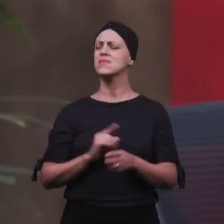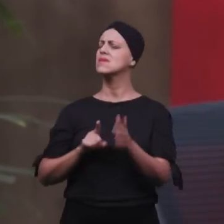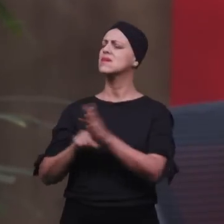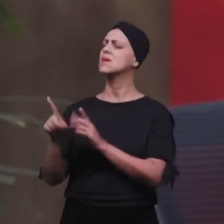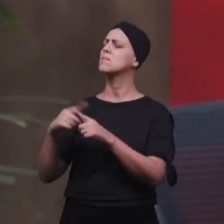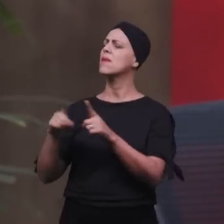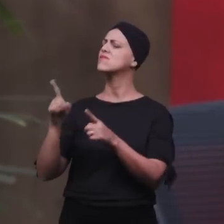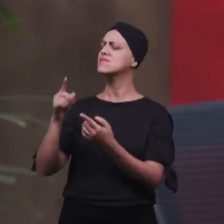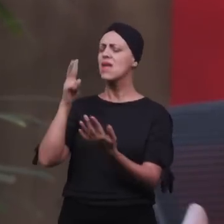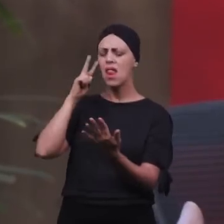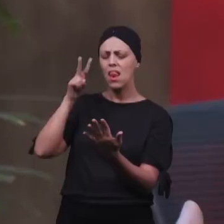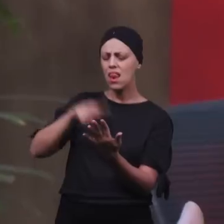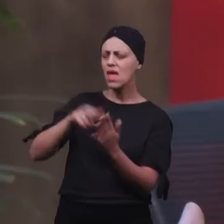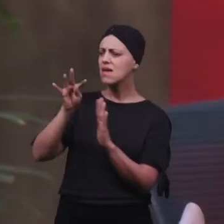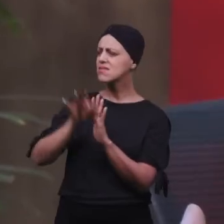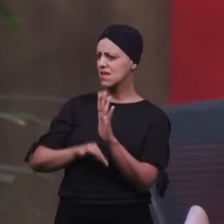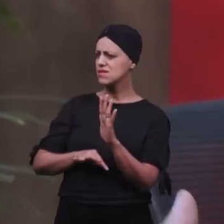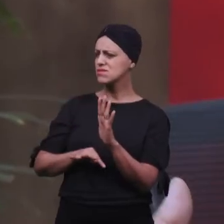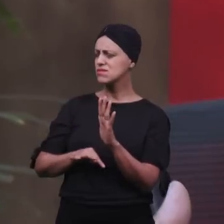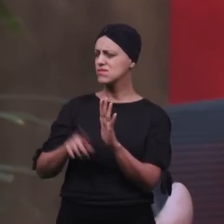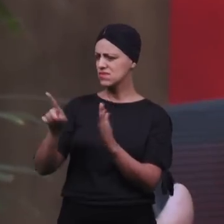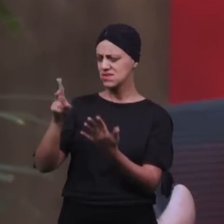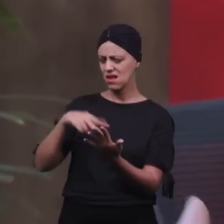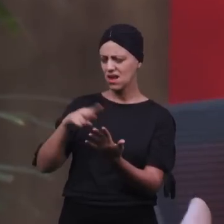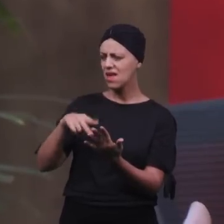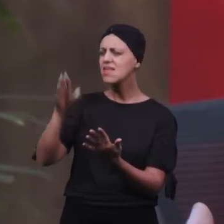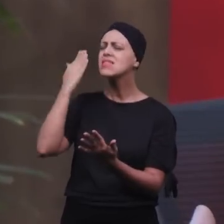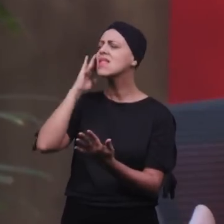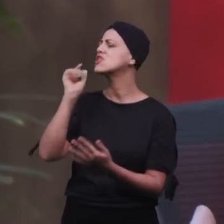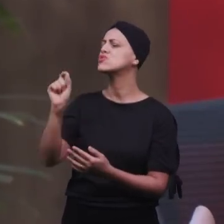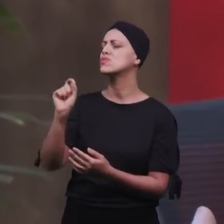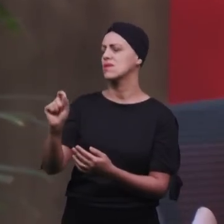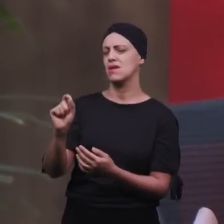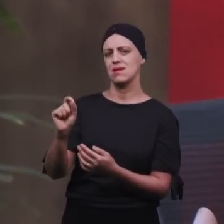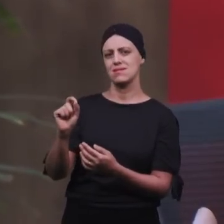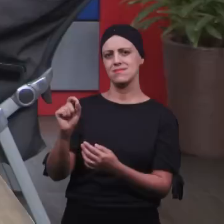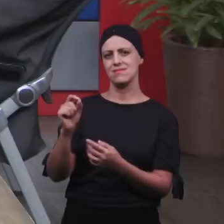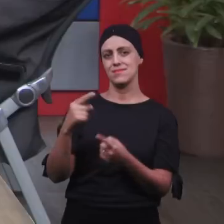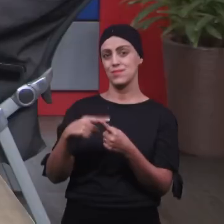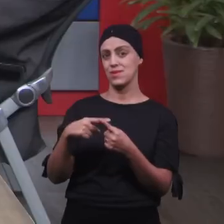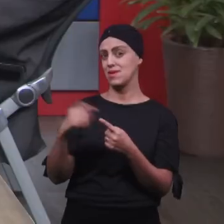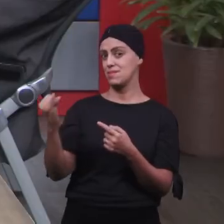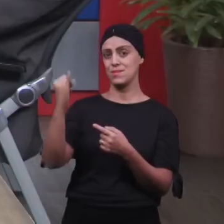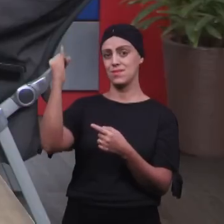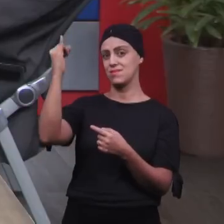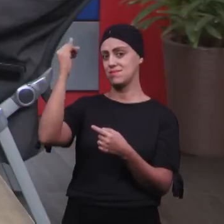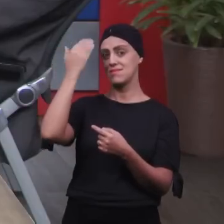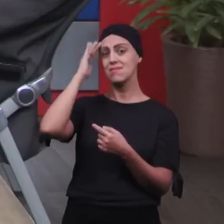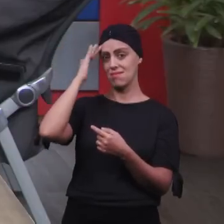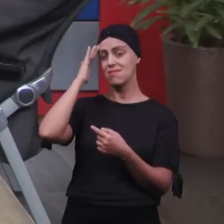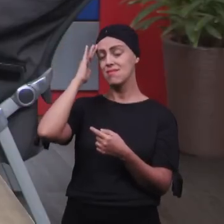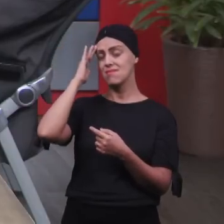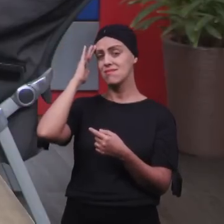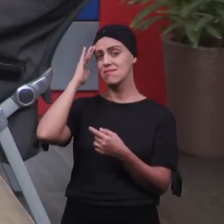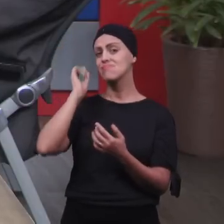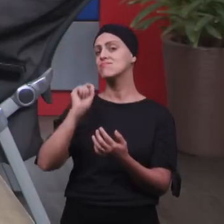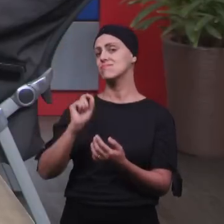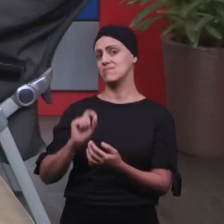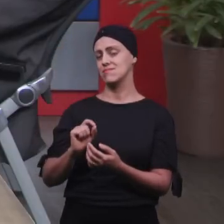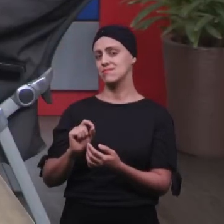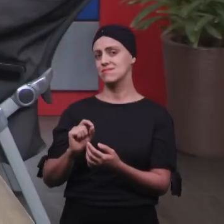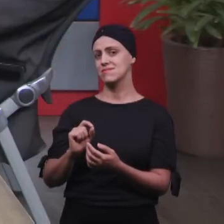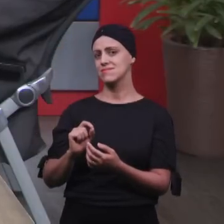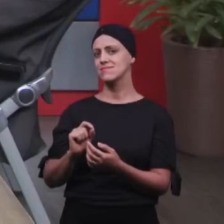que nós lemos? Porque o importante, nós temos o entendimento, mas a nossa alegria, a